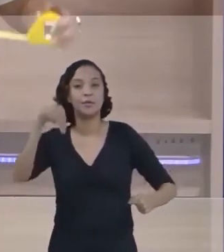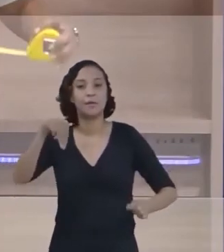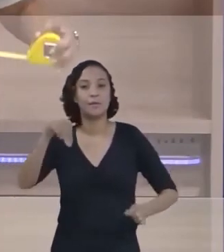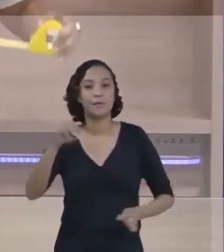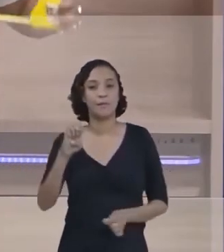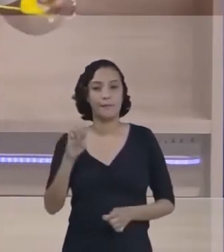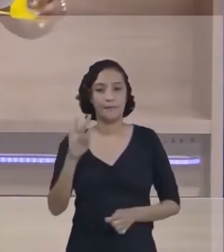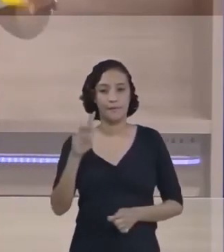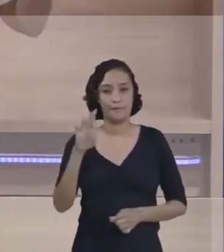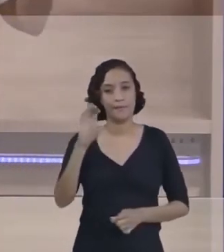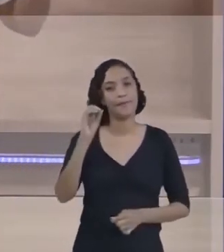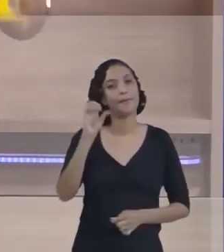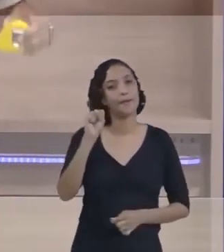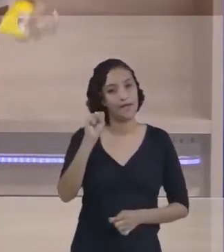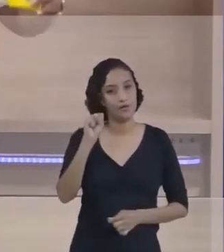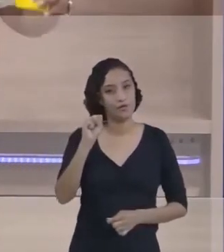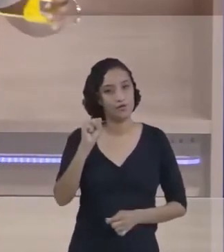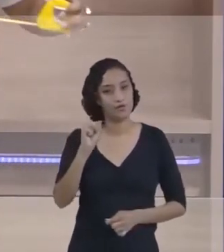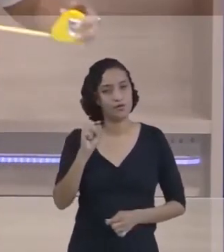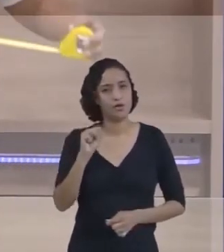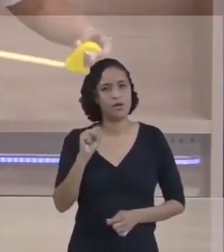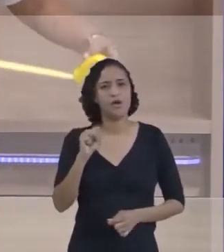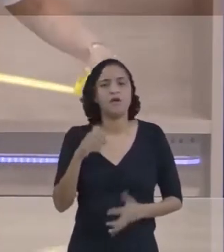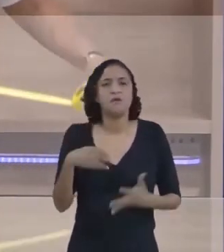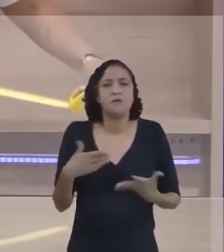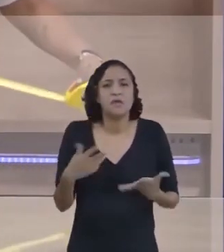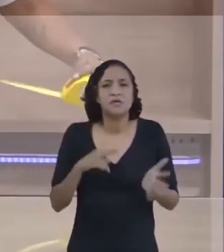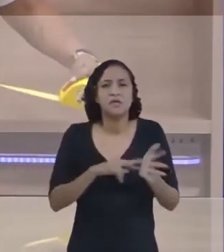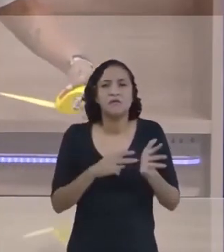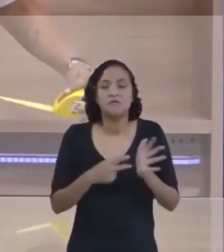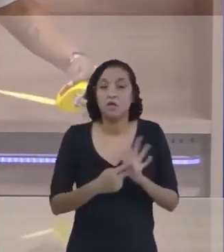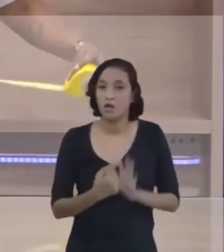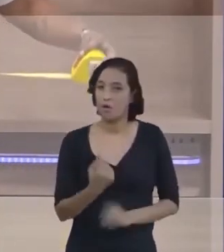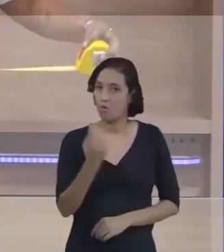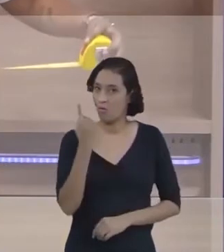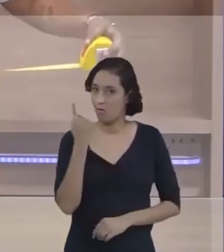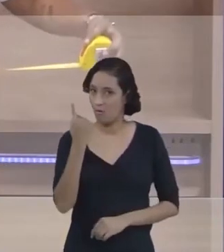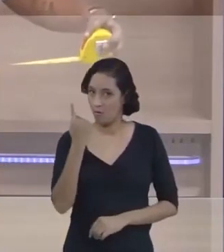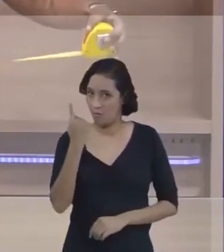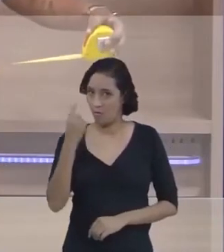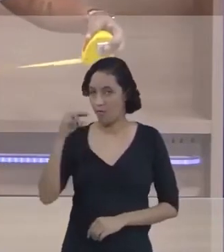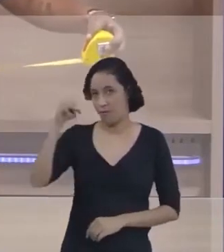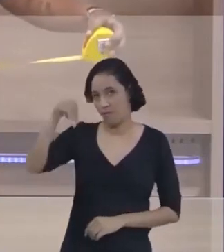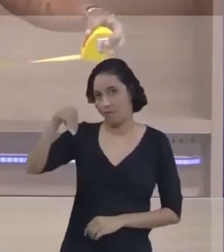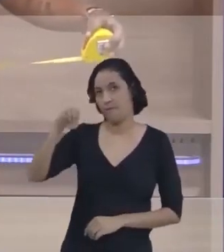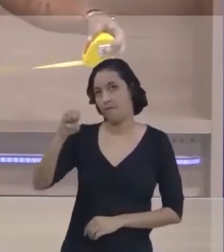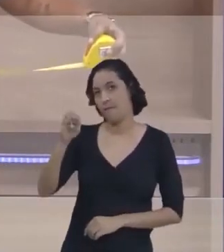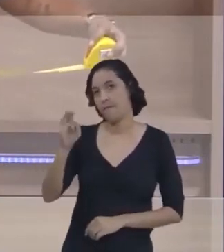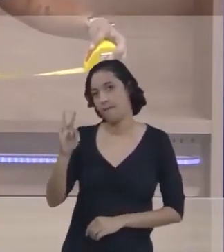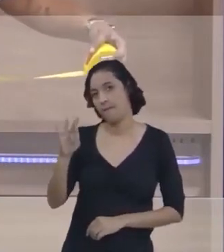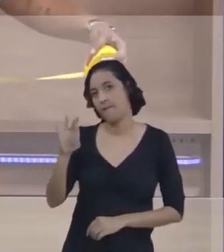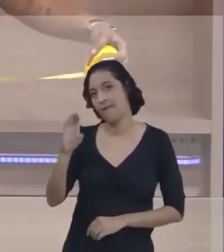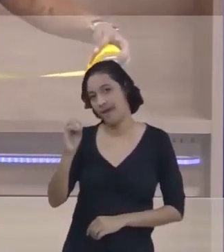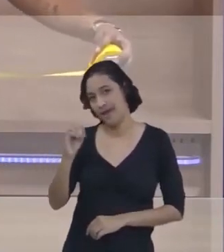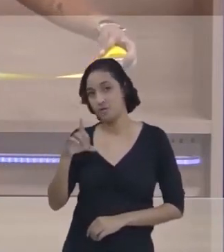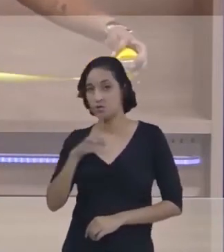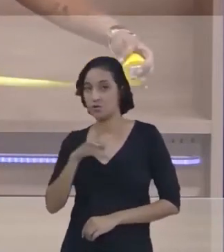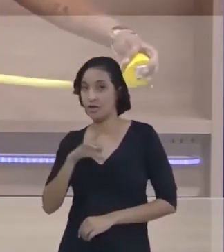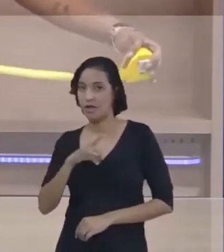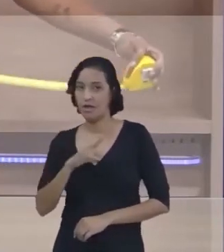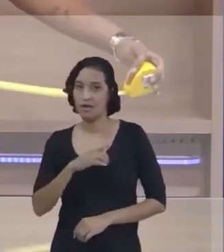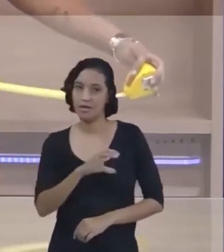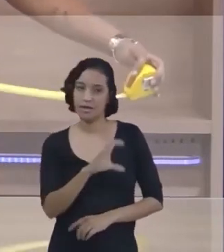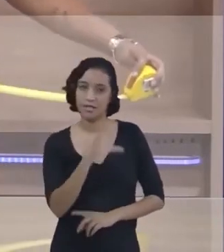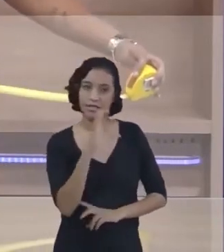1 metro tem 100 centímetros. 1 metro tem 100 centímetros. Então,